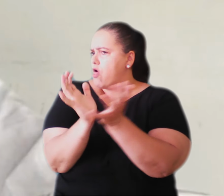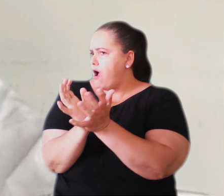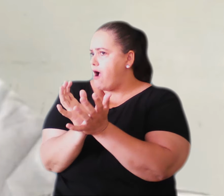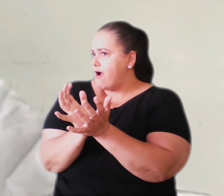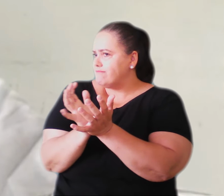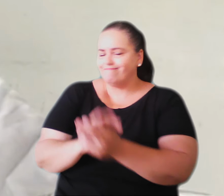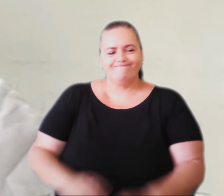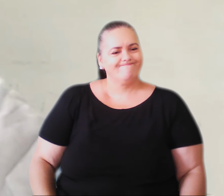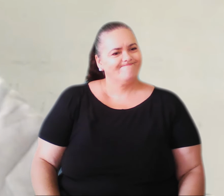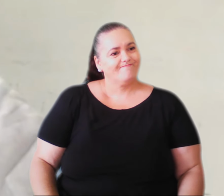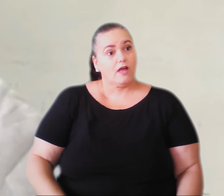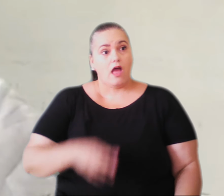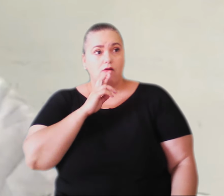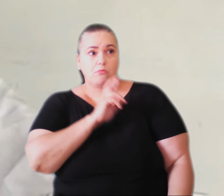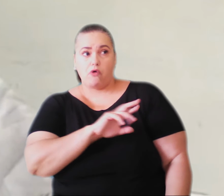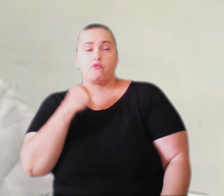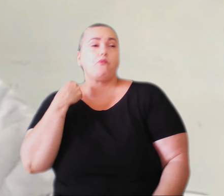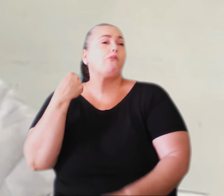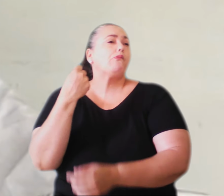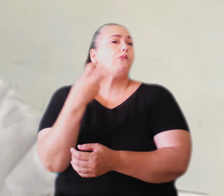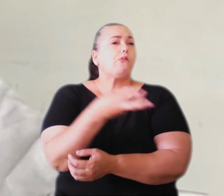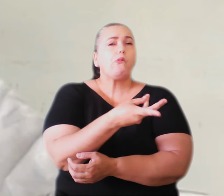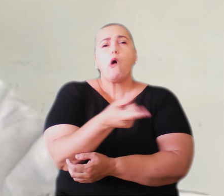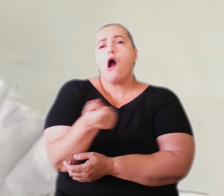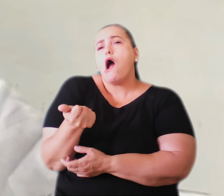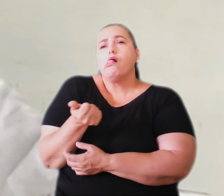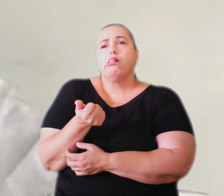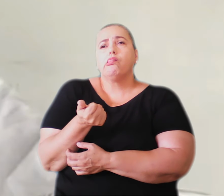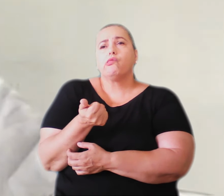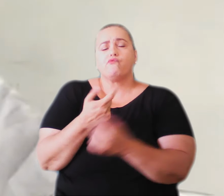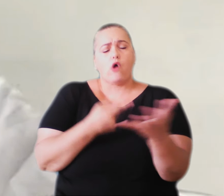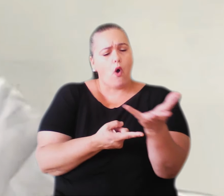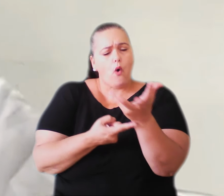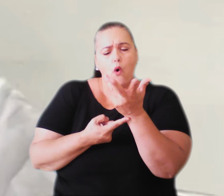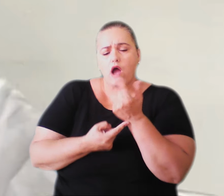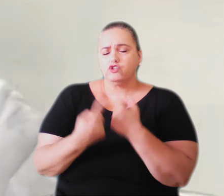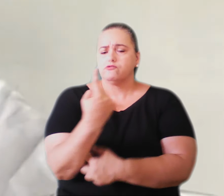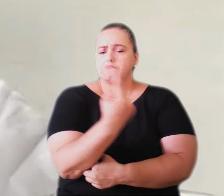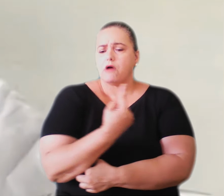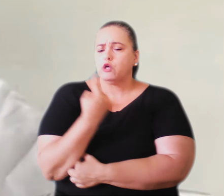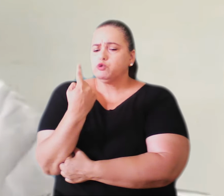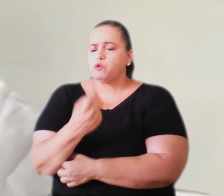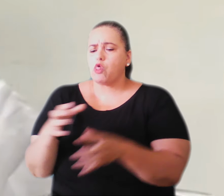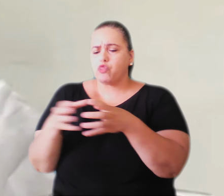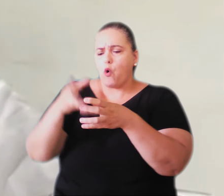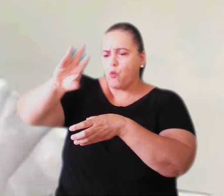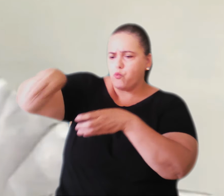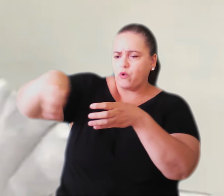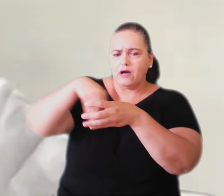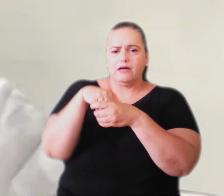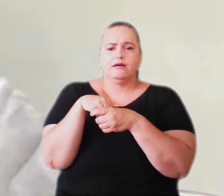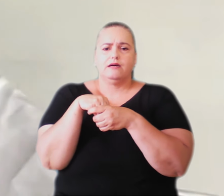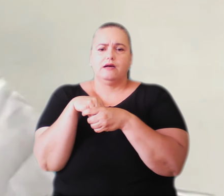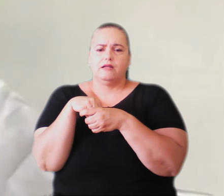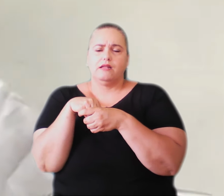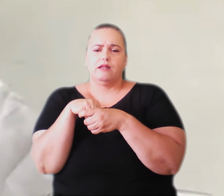lá? Quanto vocês pagaram para levar os artistas individuais, dentre